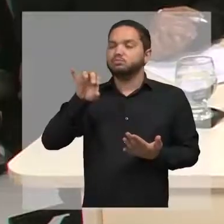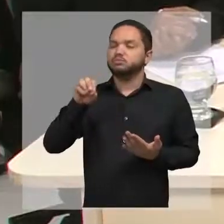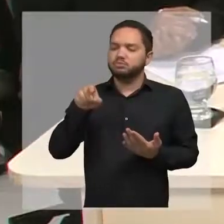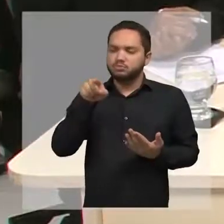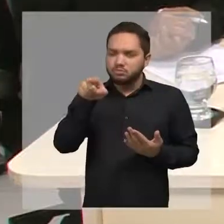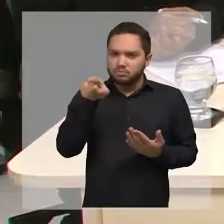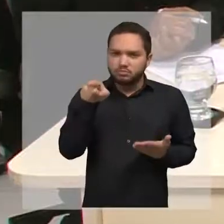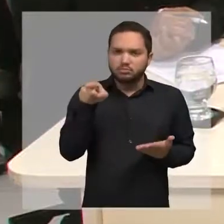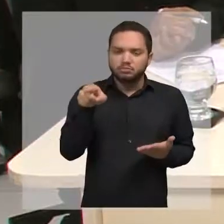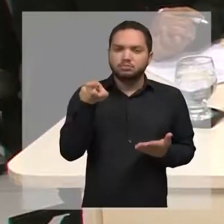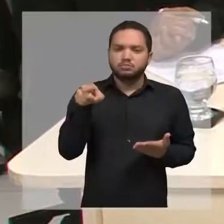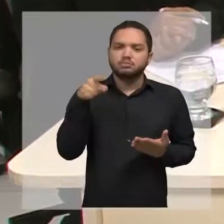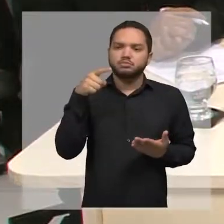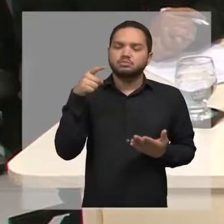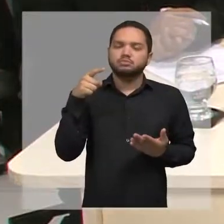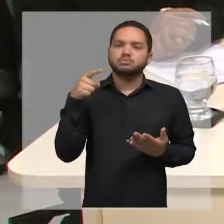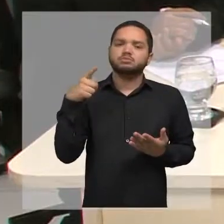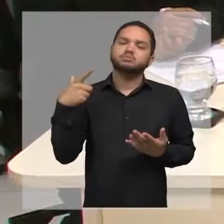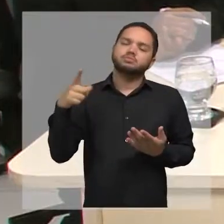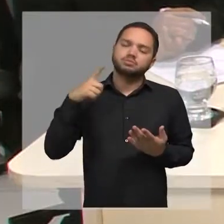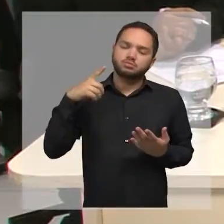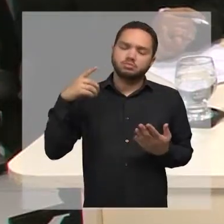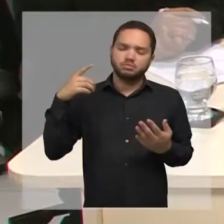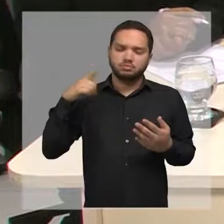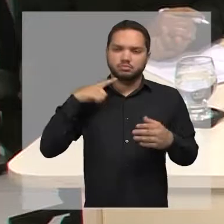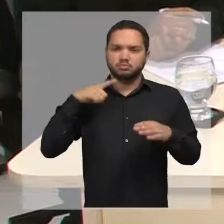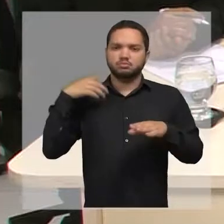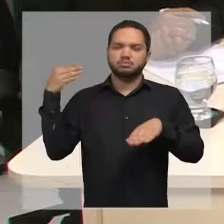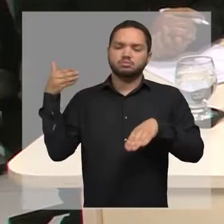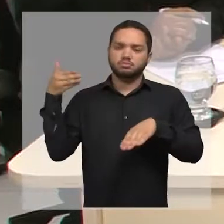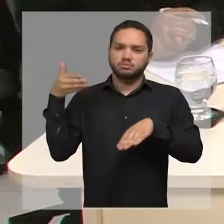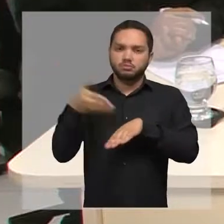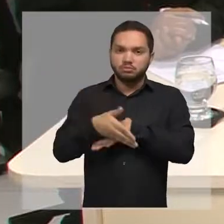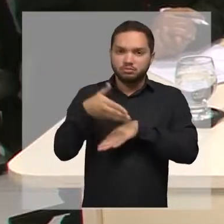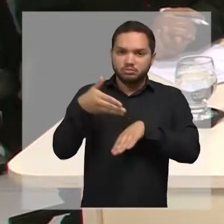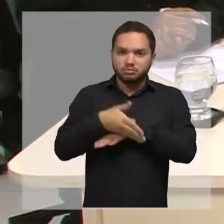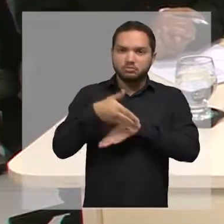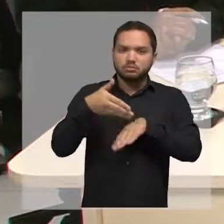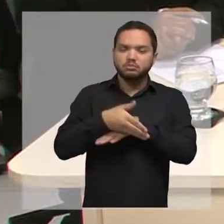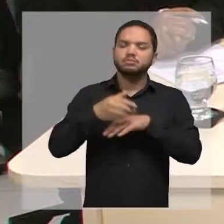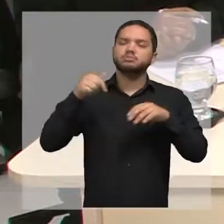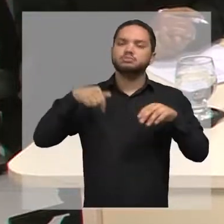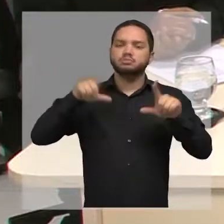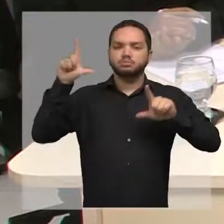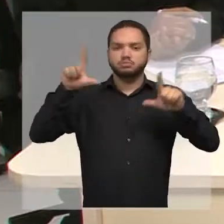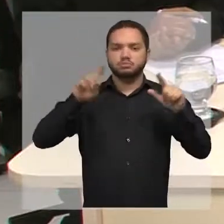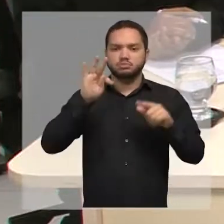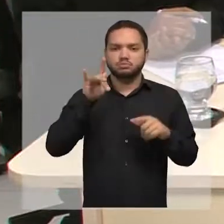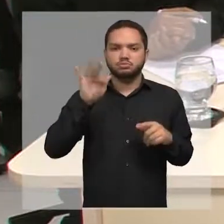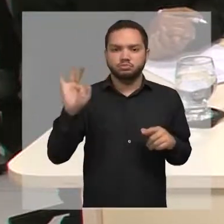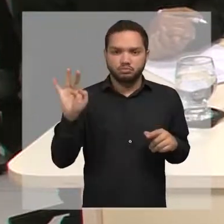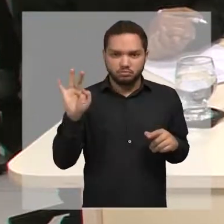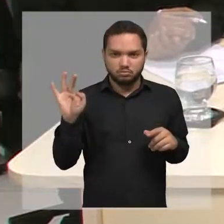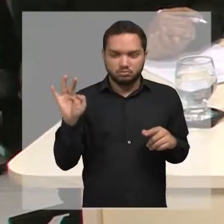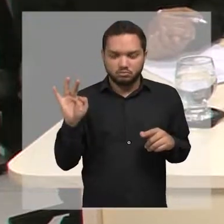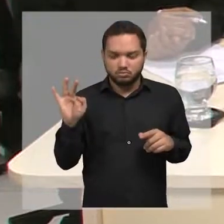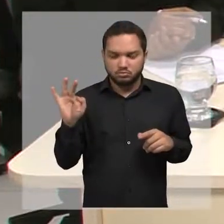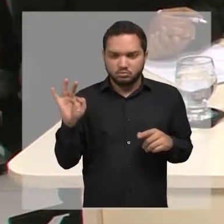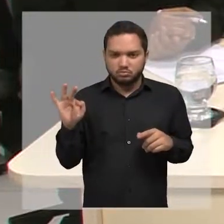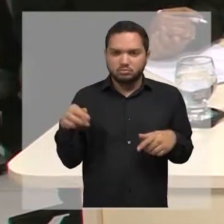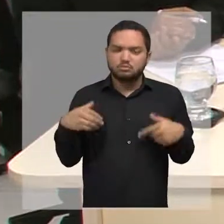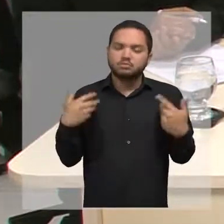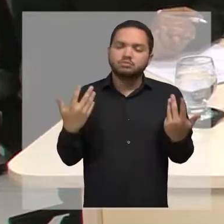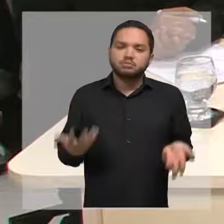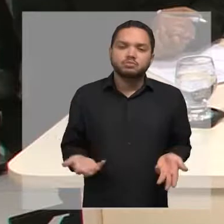tem ao longo de suas participações aqui na TV Fortaleza, eu fui assessor parlamentar,